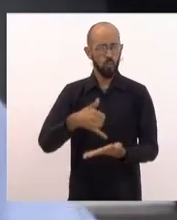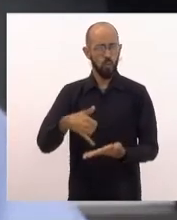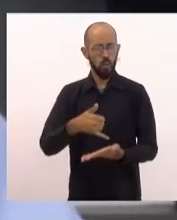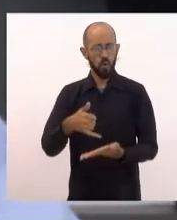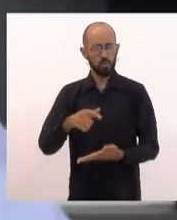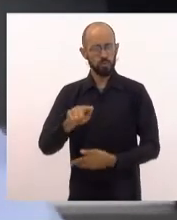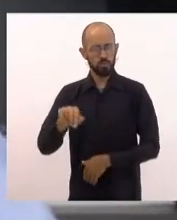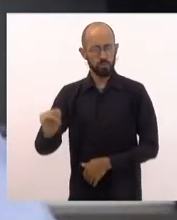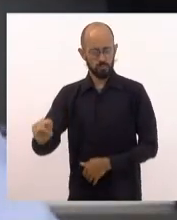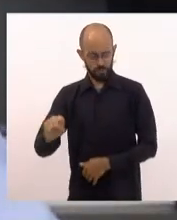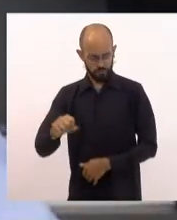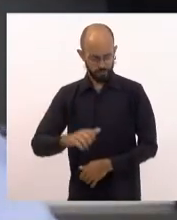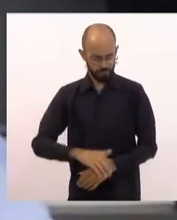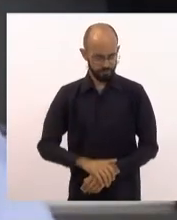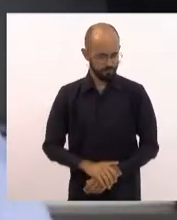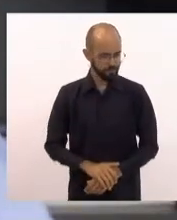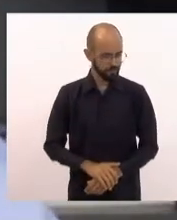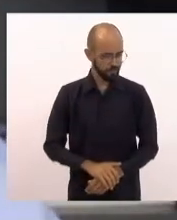do gás.